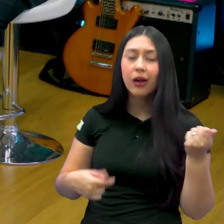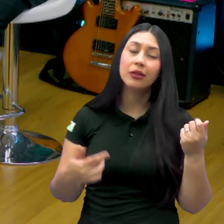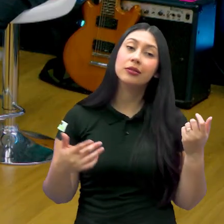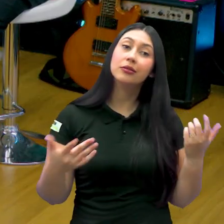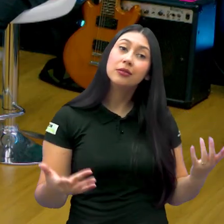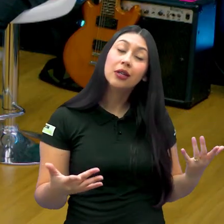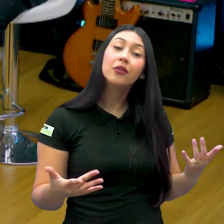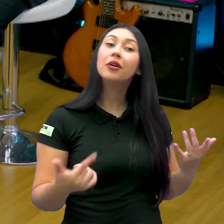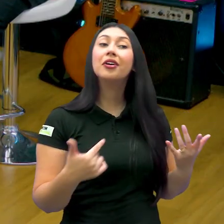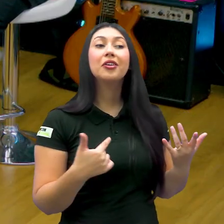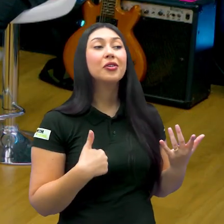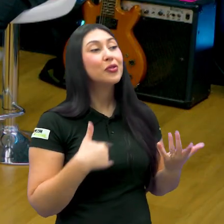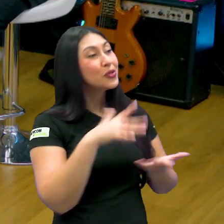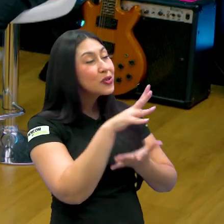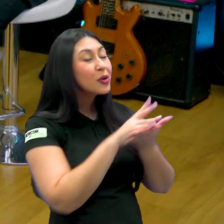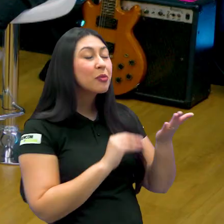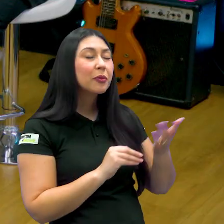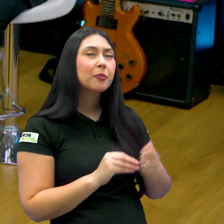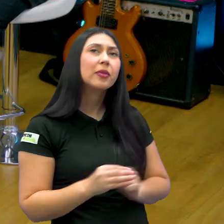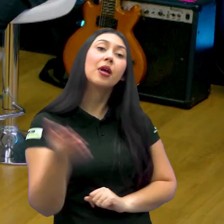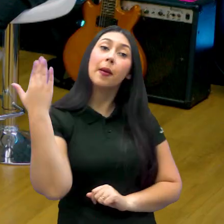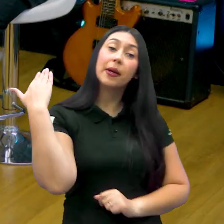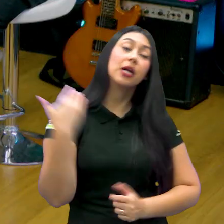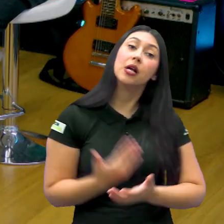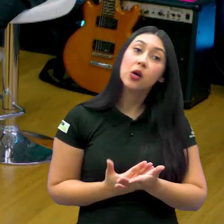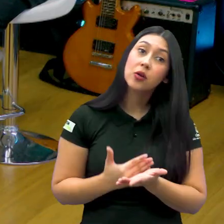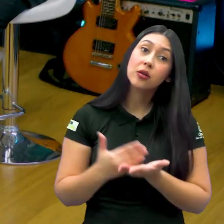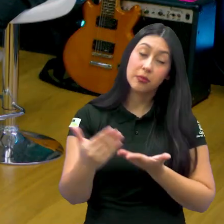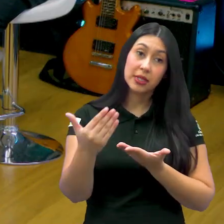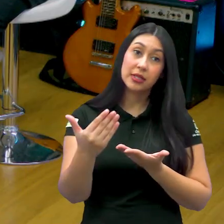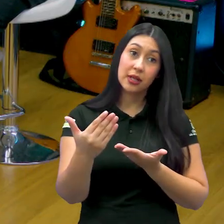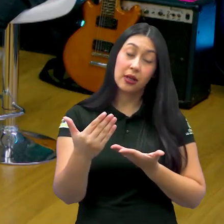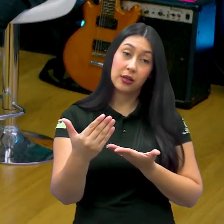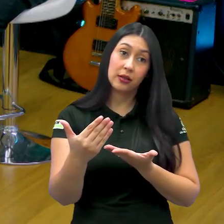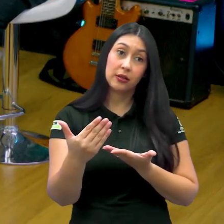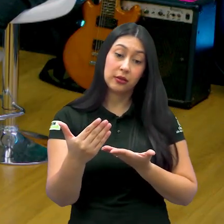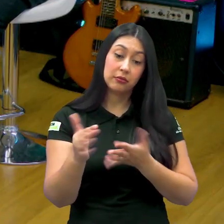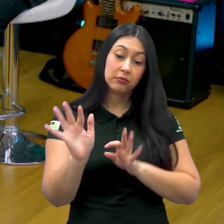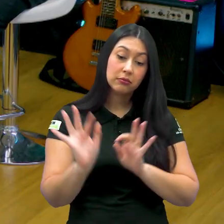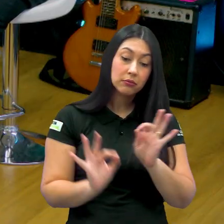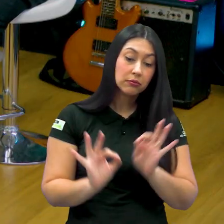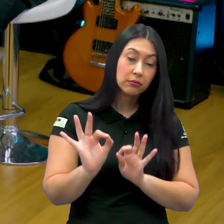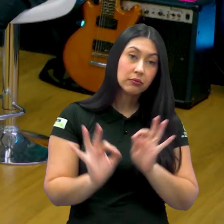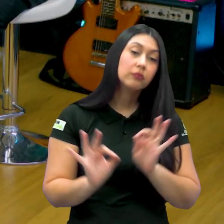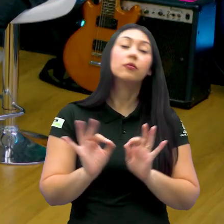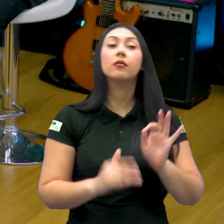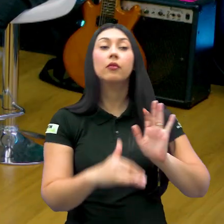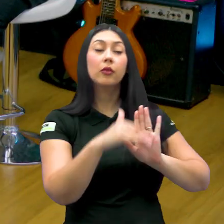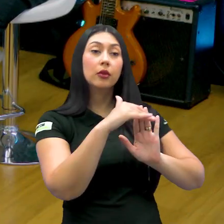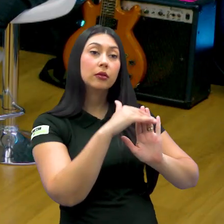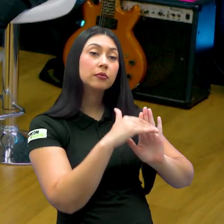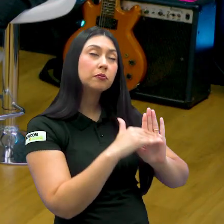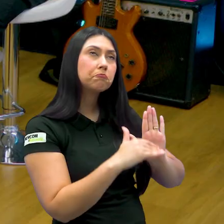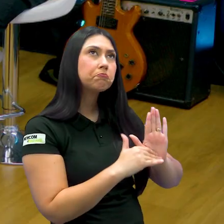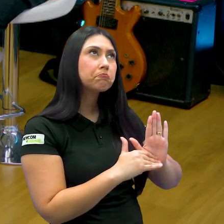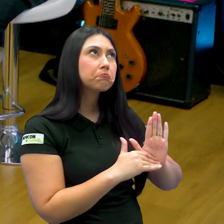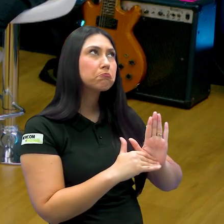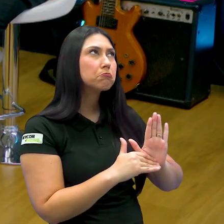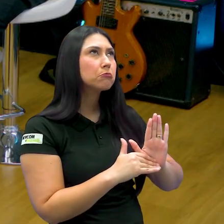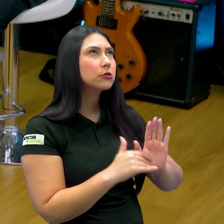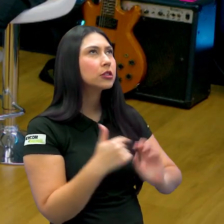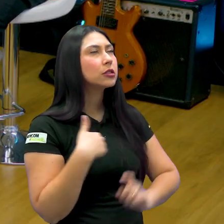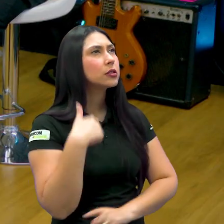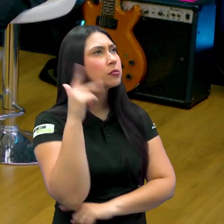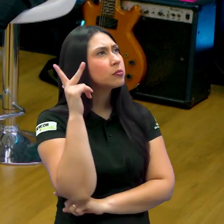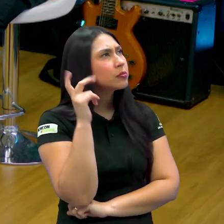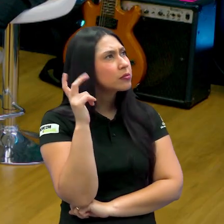distorção. E eu acho que foi isso que eu tentei trazer. Quando eu comecei a fazer o